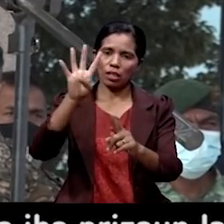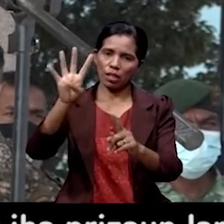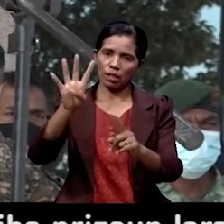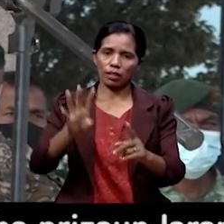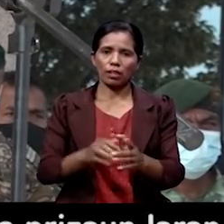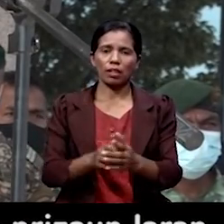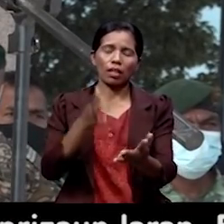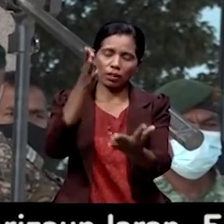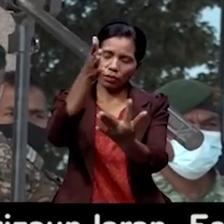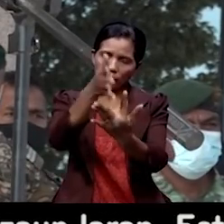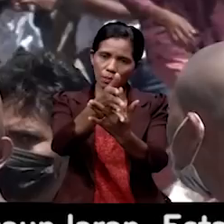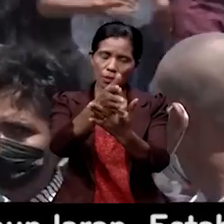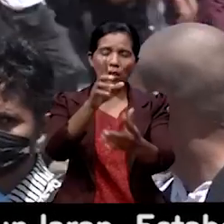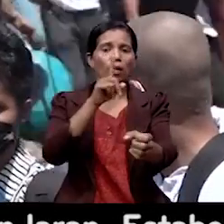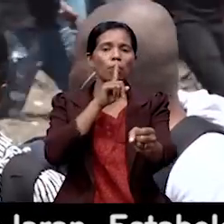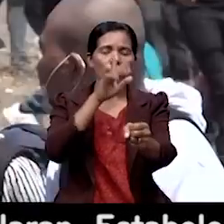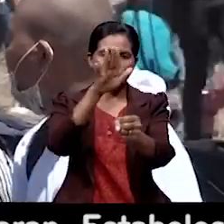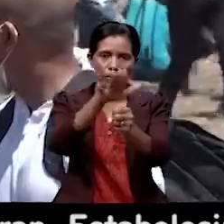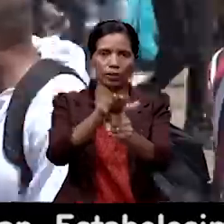A que tama para juramento de nem.